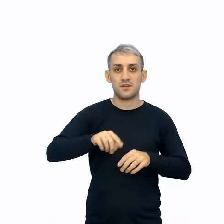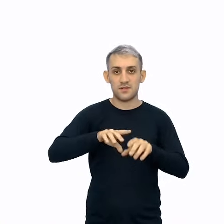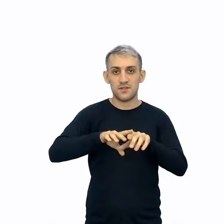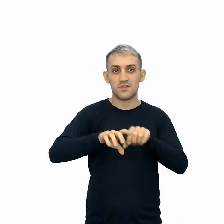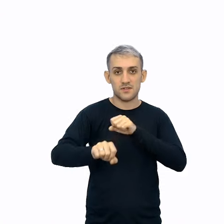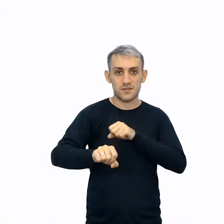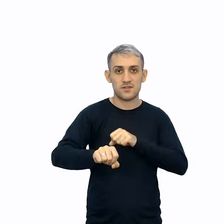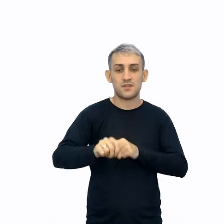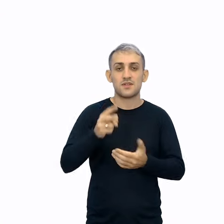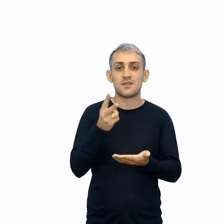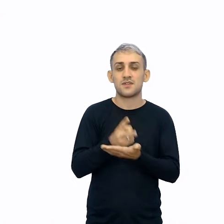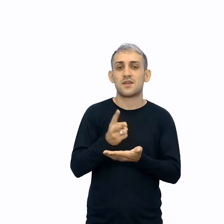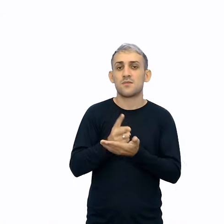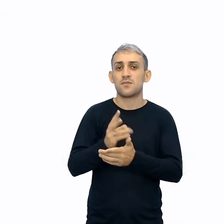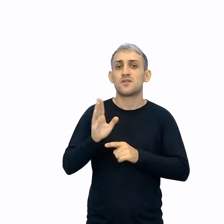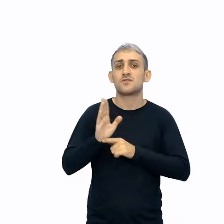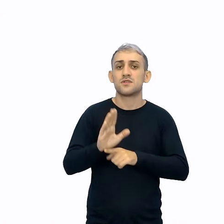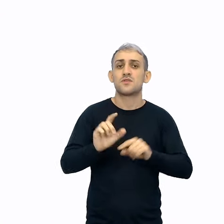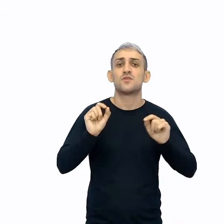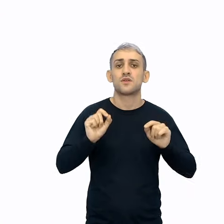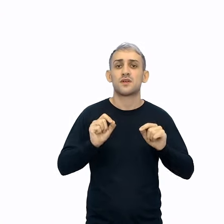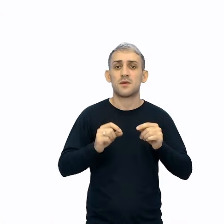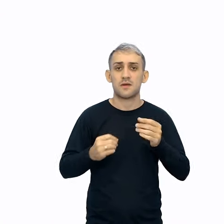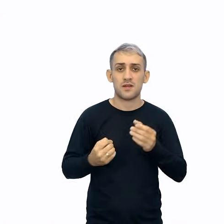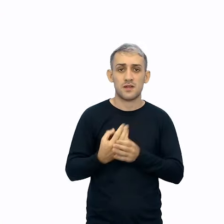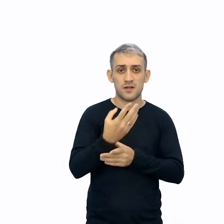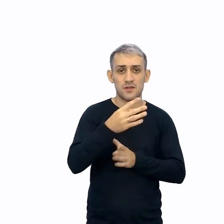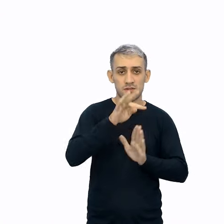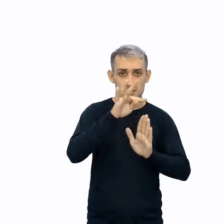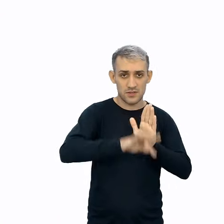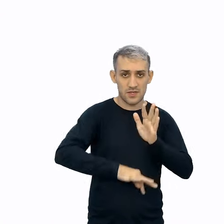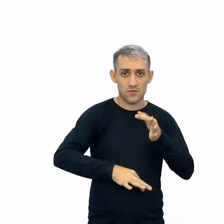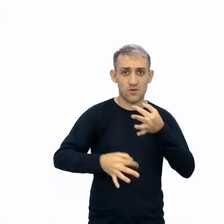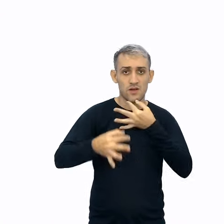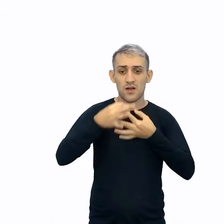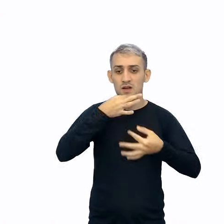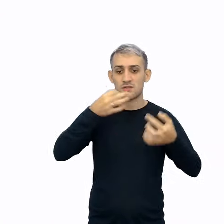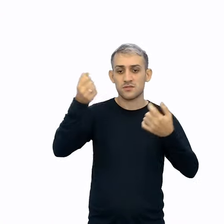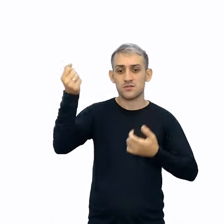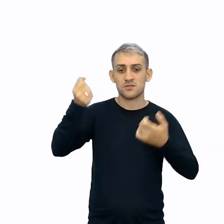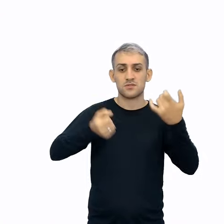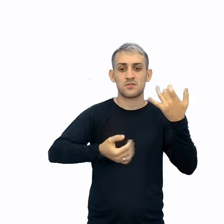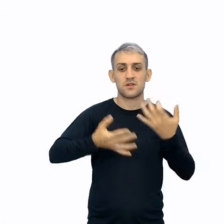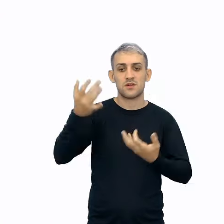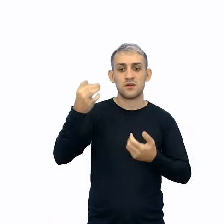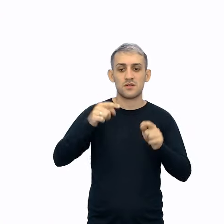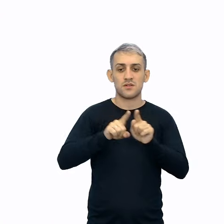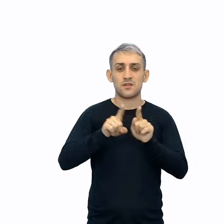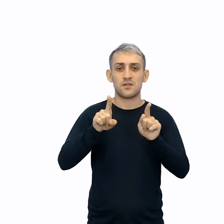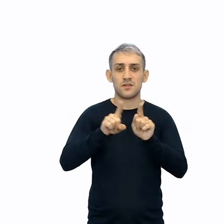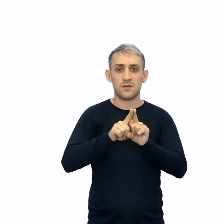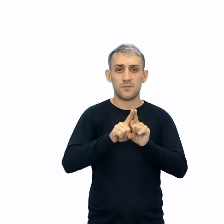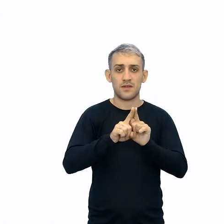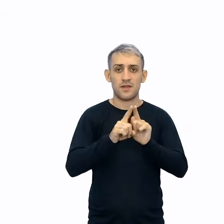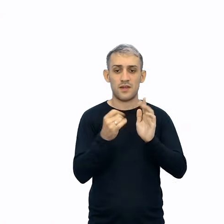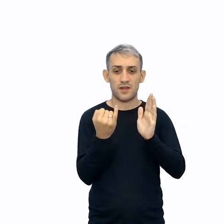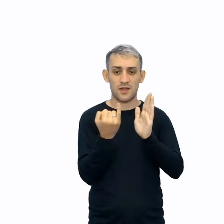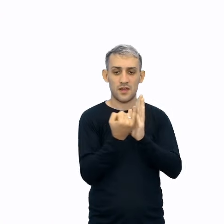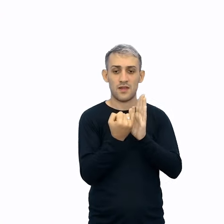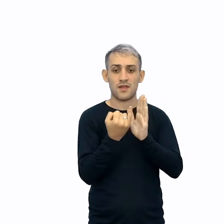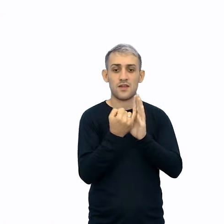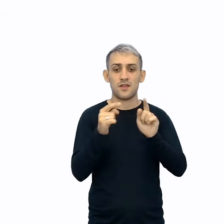contribuindo para a produção de textos argumentativos, editoriais e ou o